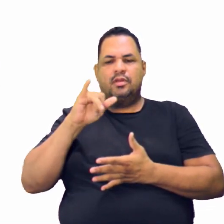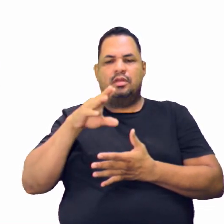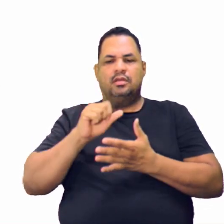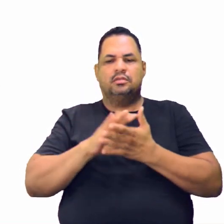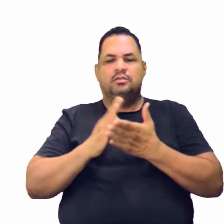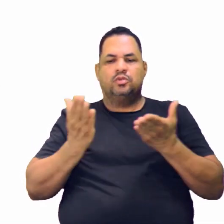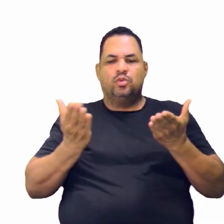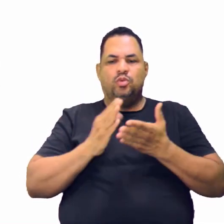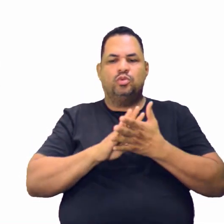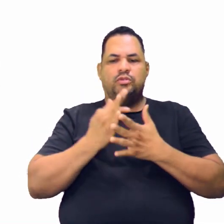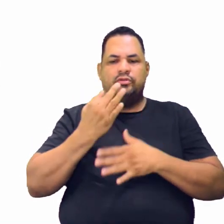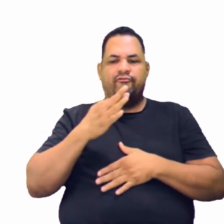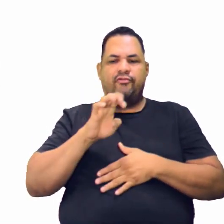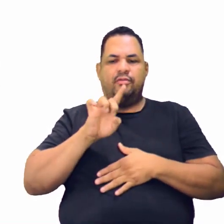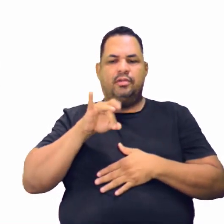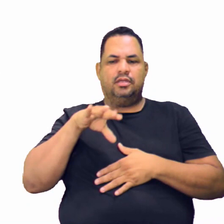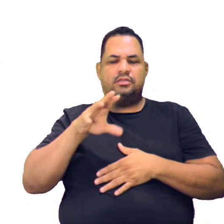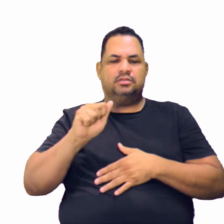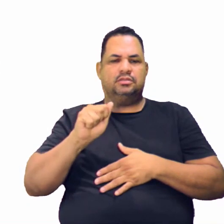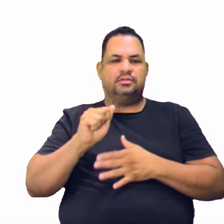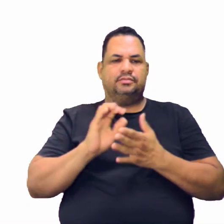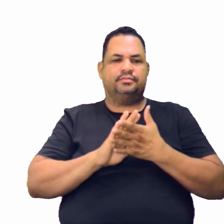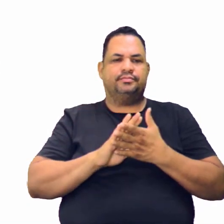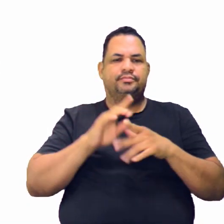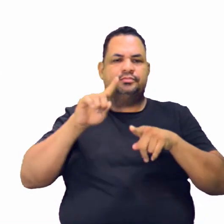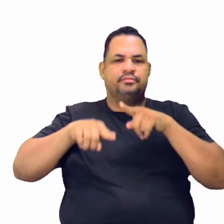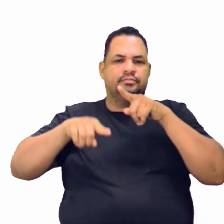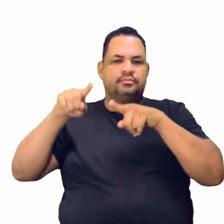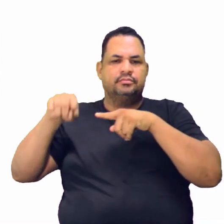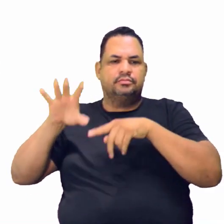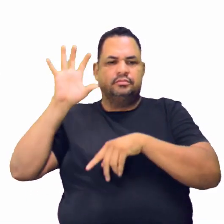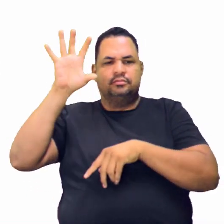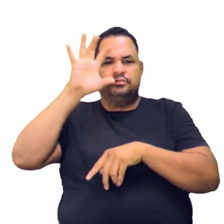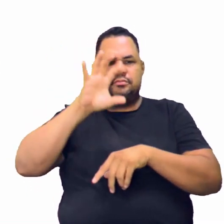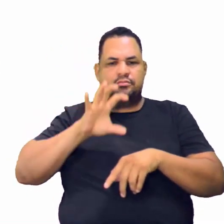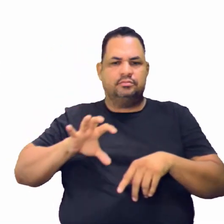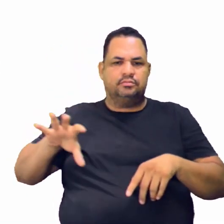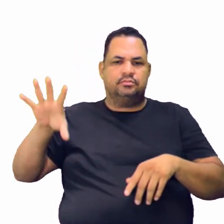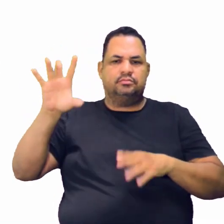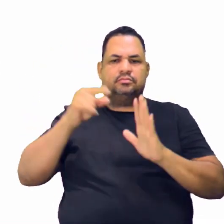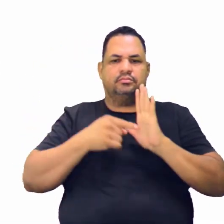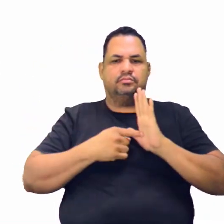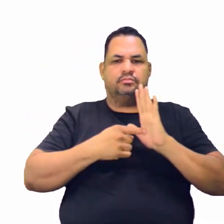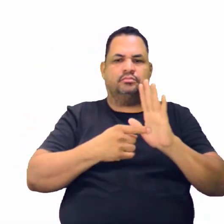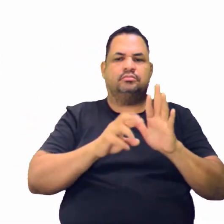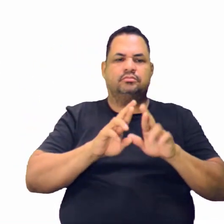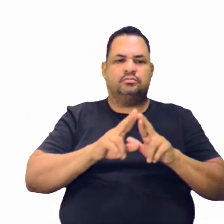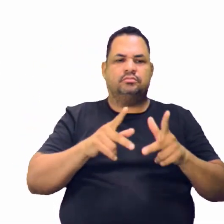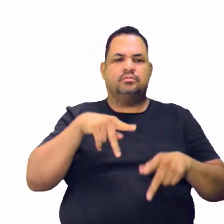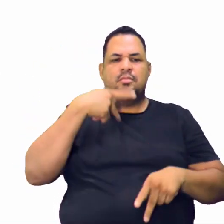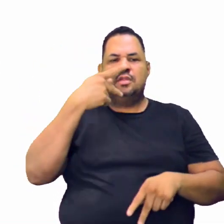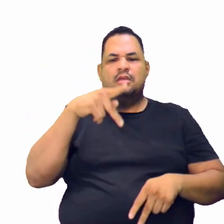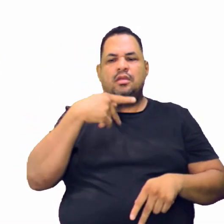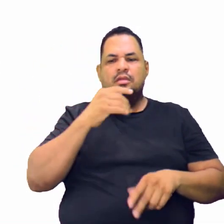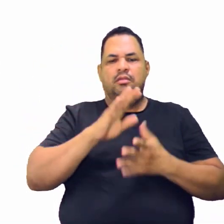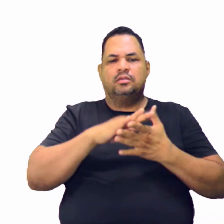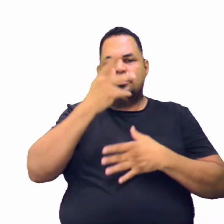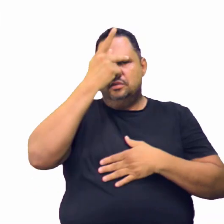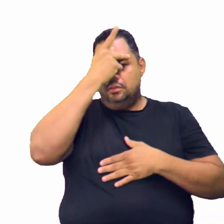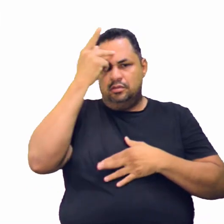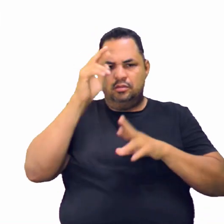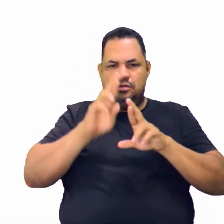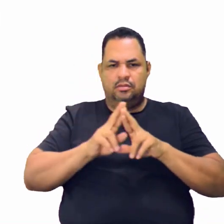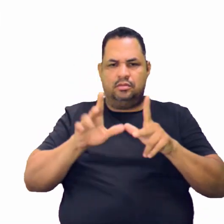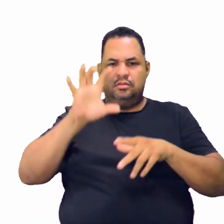uma variação histórica. A variação regional são aquelas que demonstram a diferença entre as falas dos habitantes